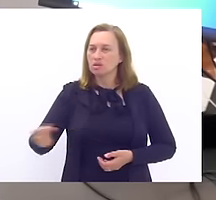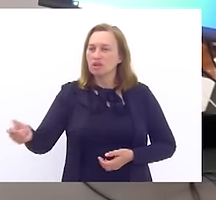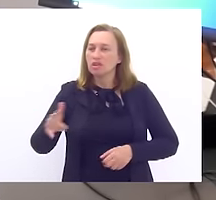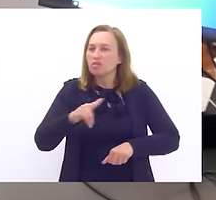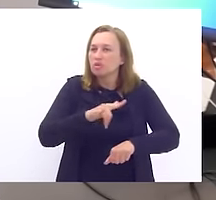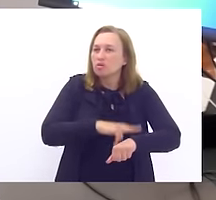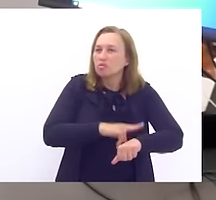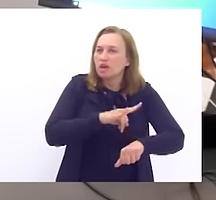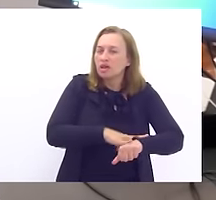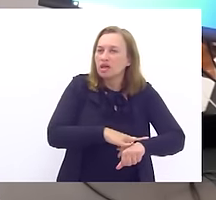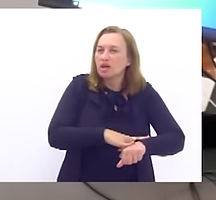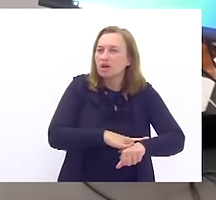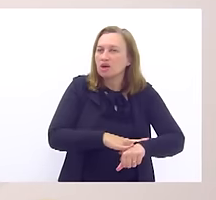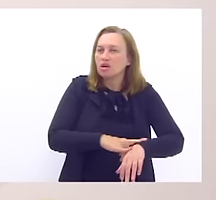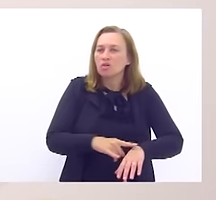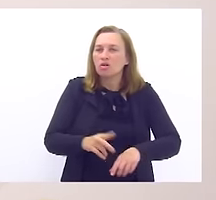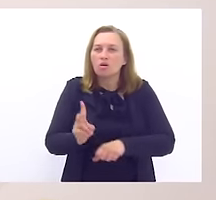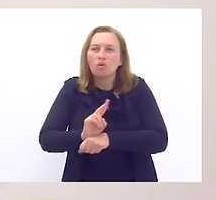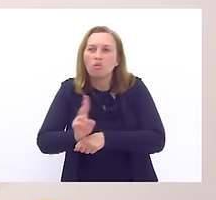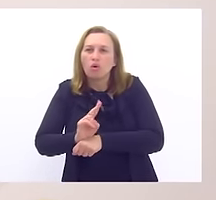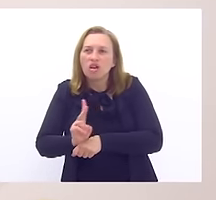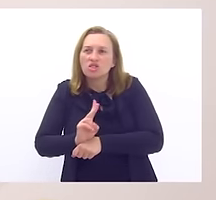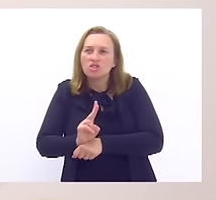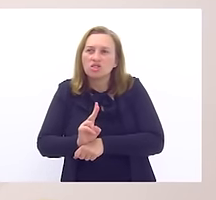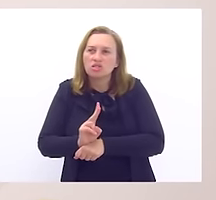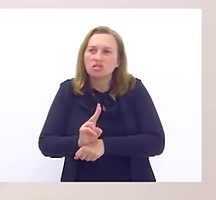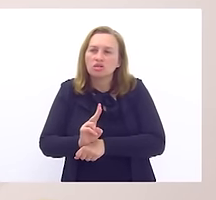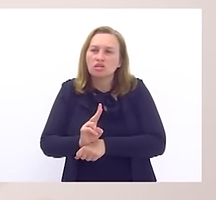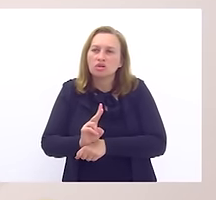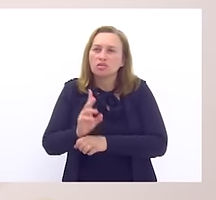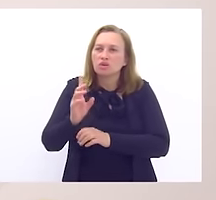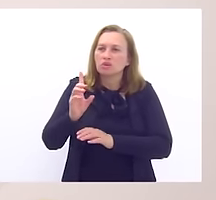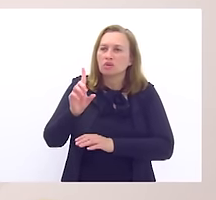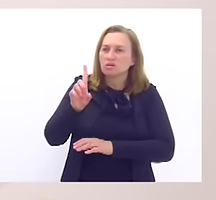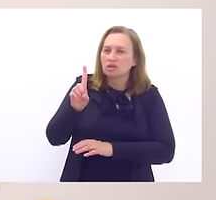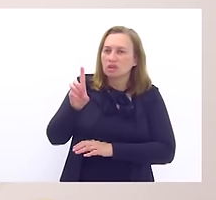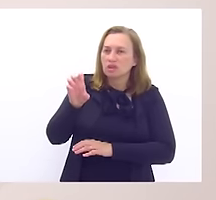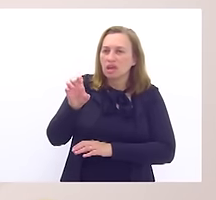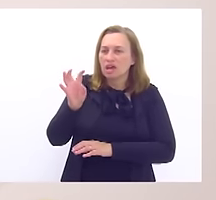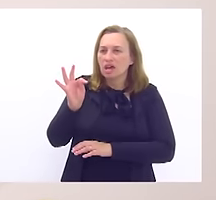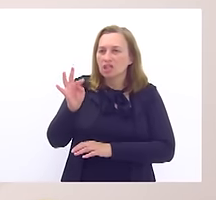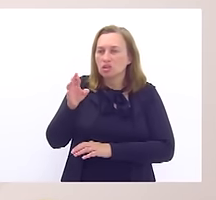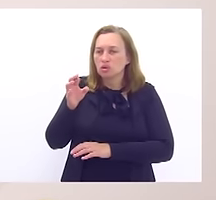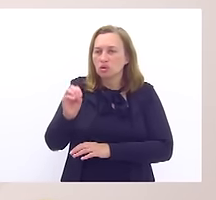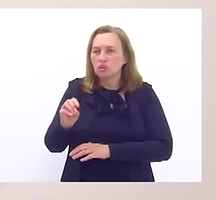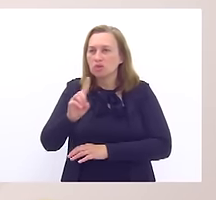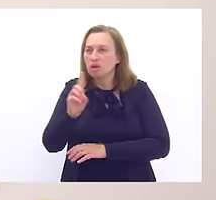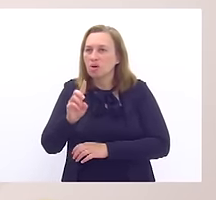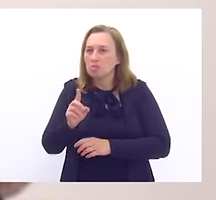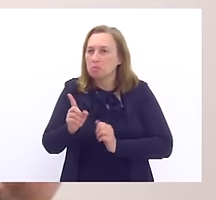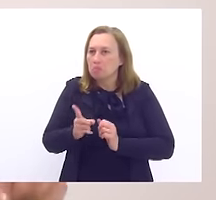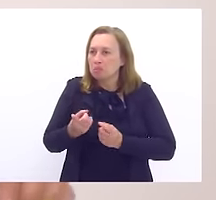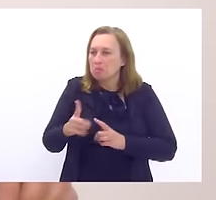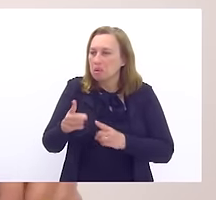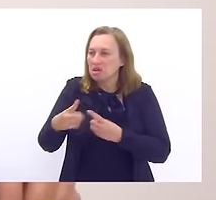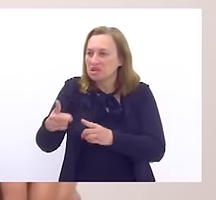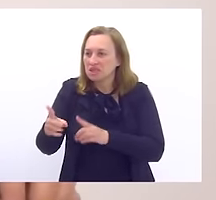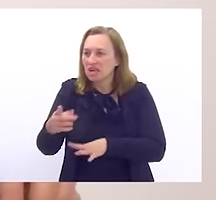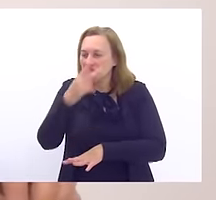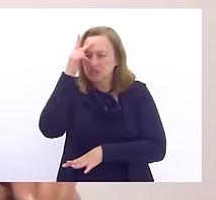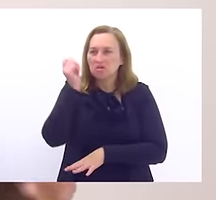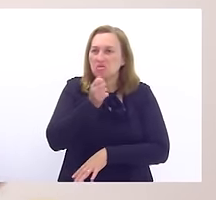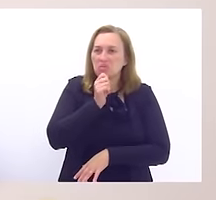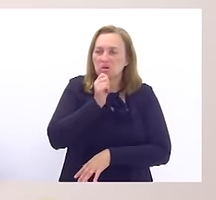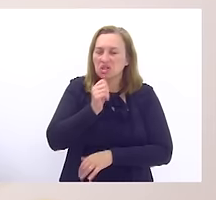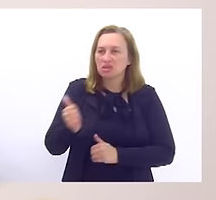ali que o agente do neto não persegue ninguém eu participei de três operações do